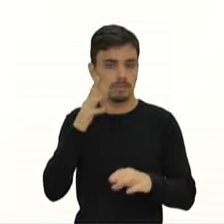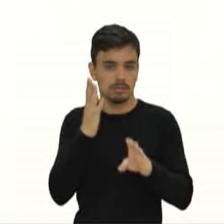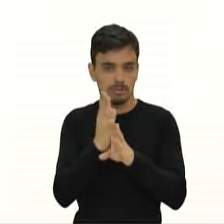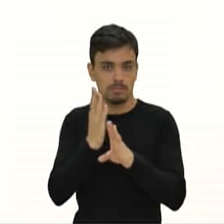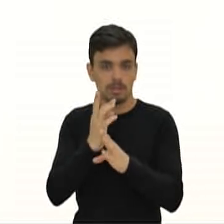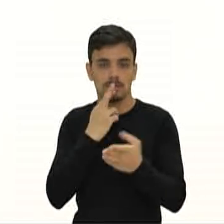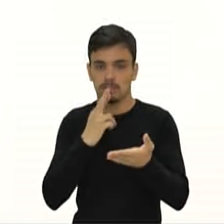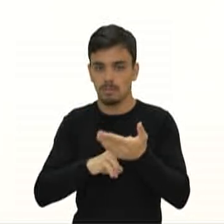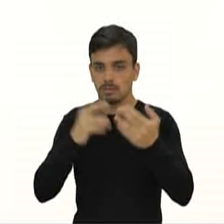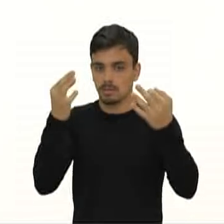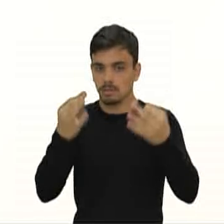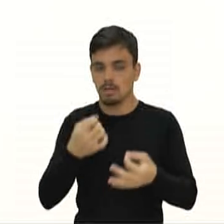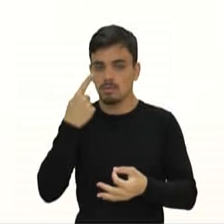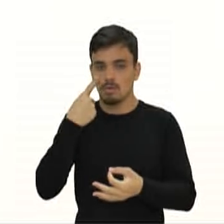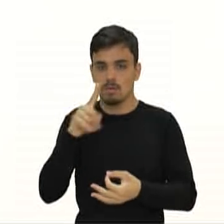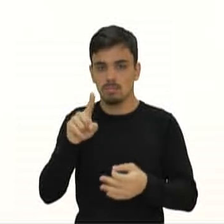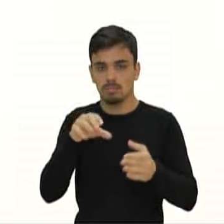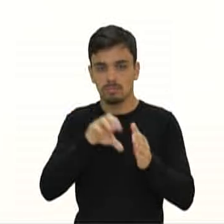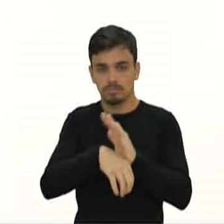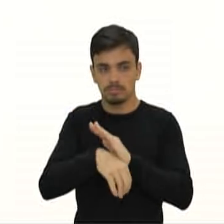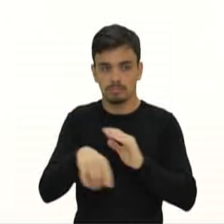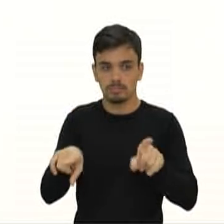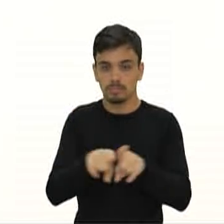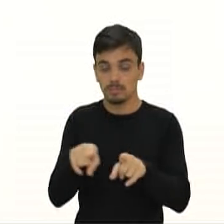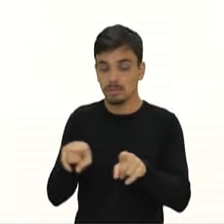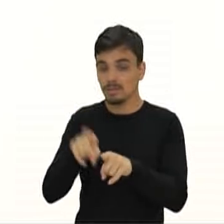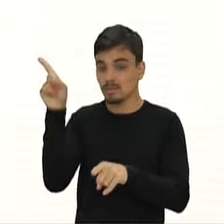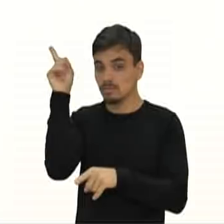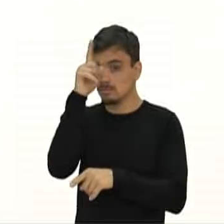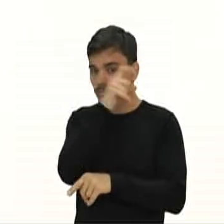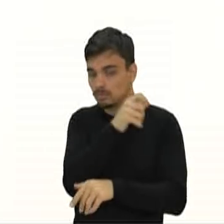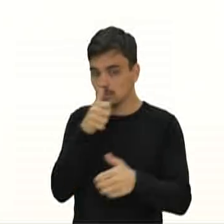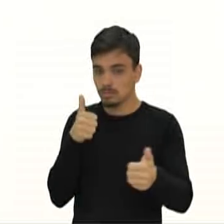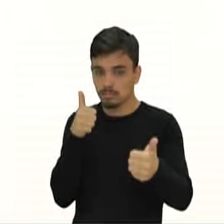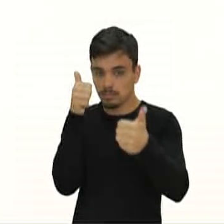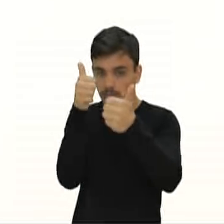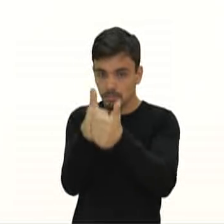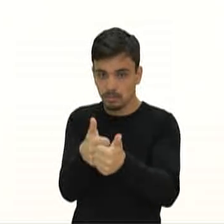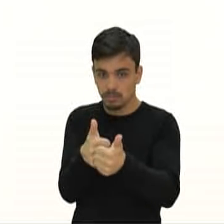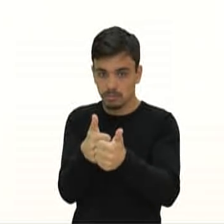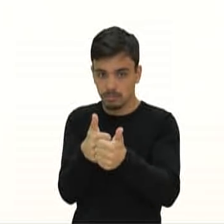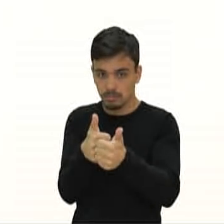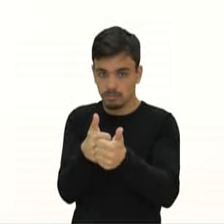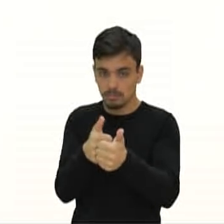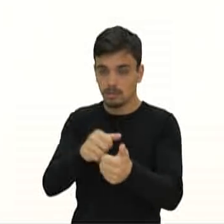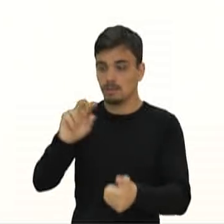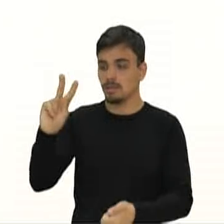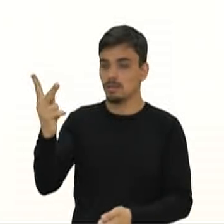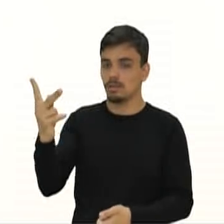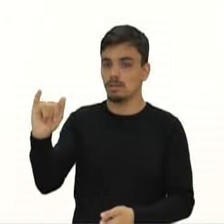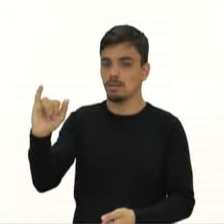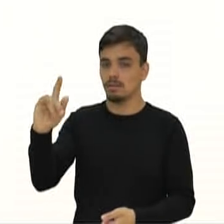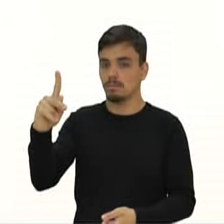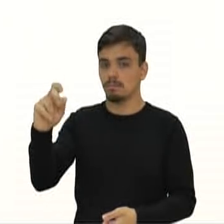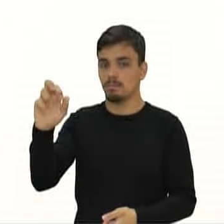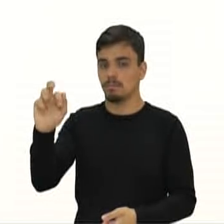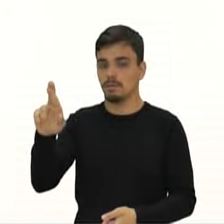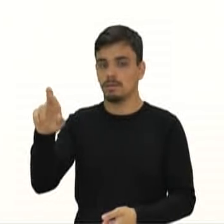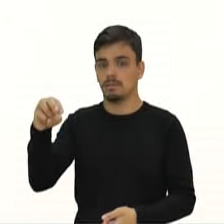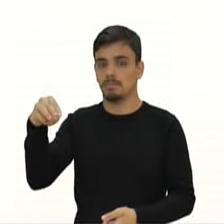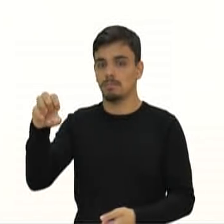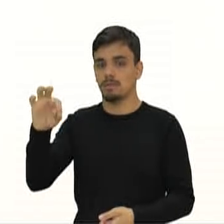contexto que ele fala ali, ó, e dificuldade de ver próximo. Então temos ali o contexto da hipermetropia, ou